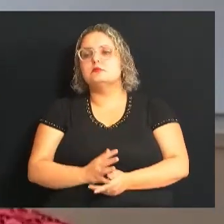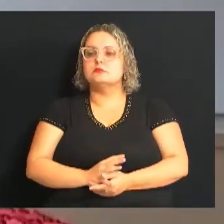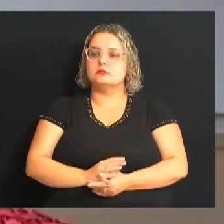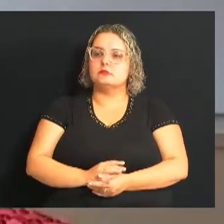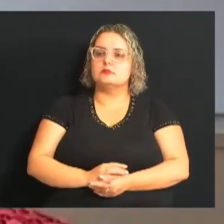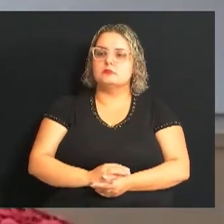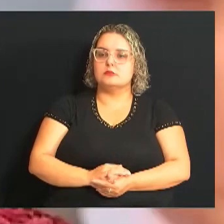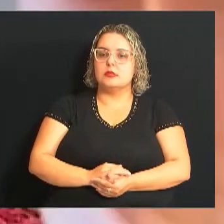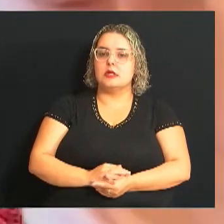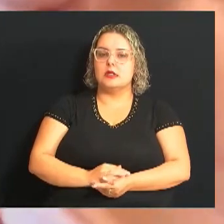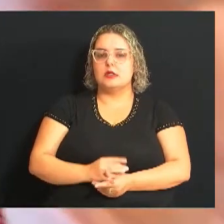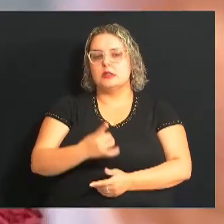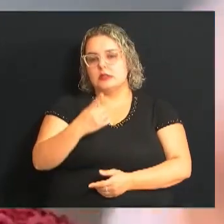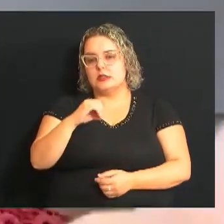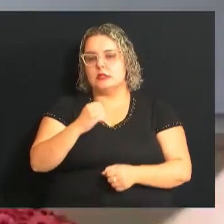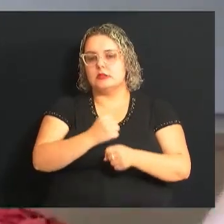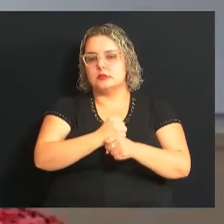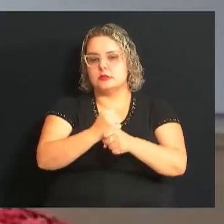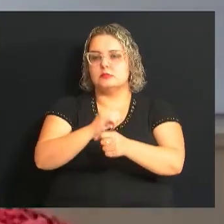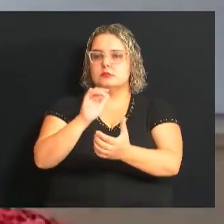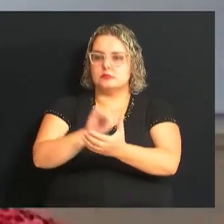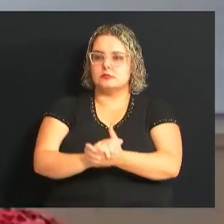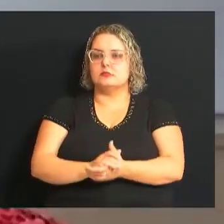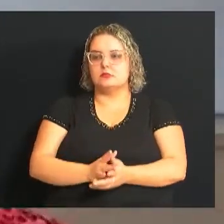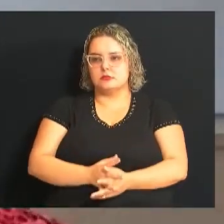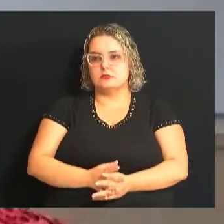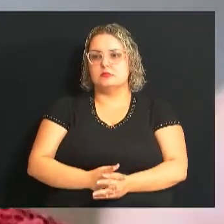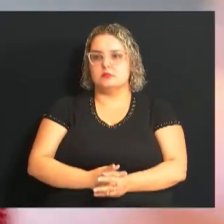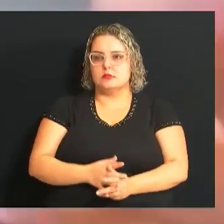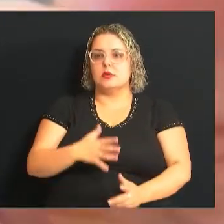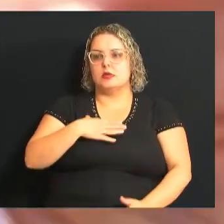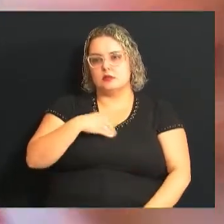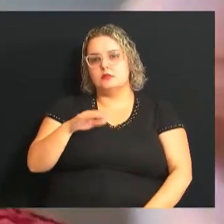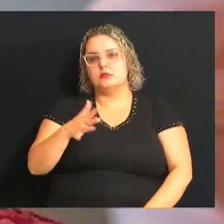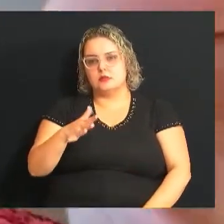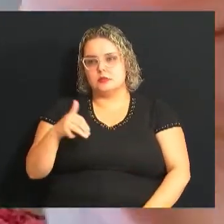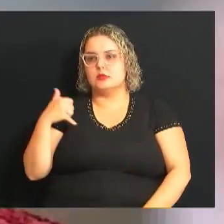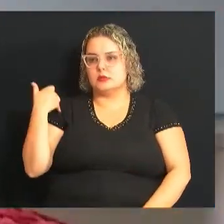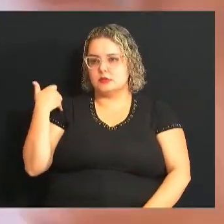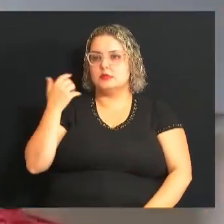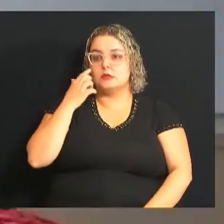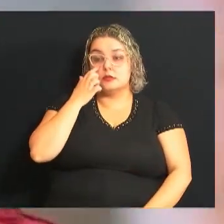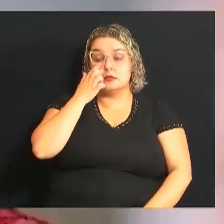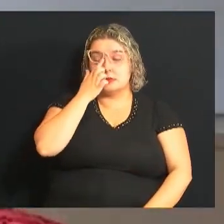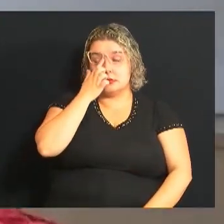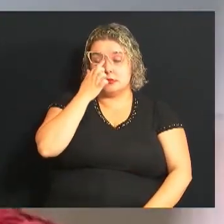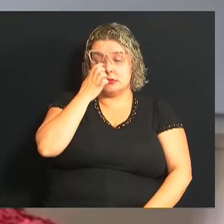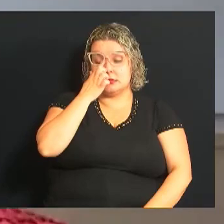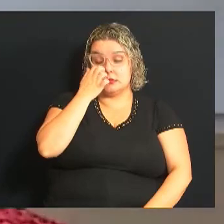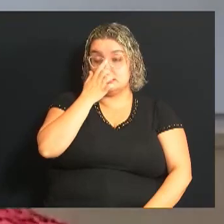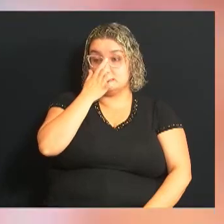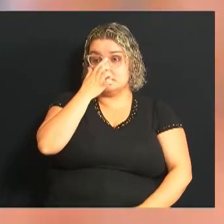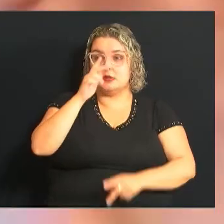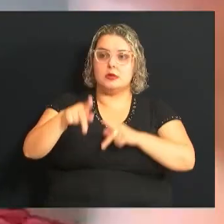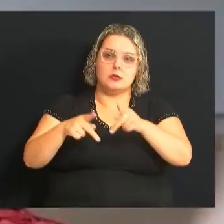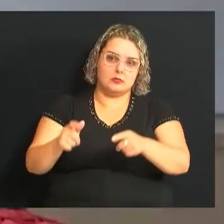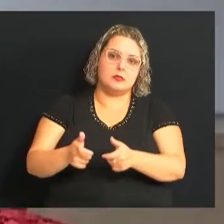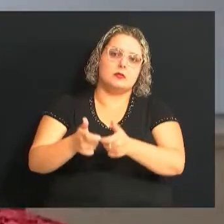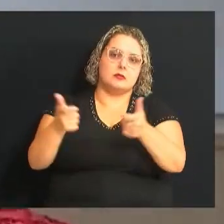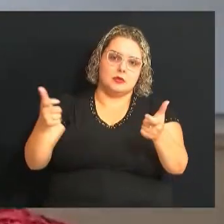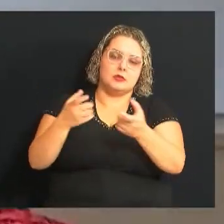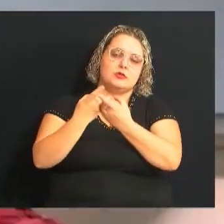10 anos de casamento, e os filhos mais ou menos nessa idade, é o público mais relevante em termos